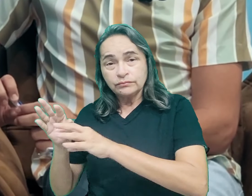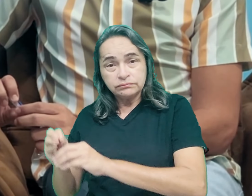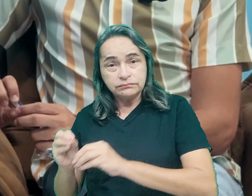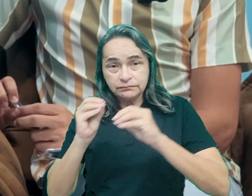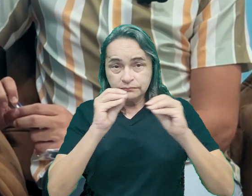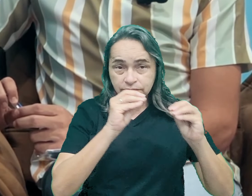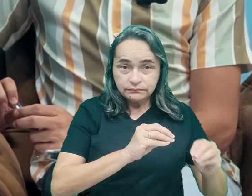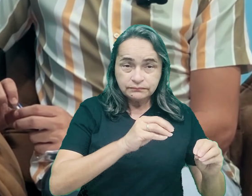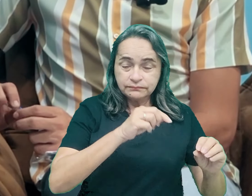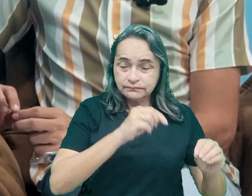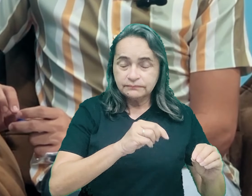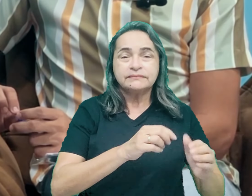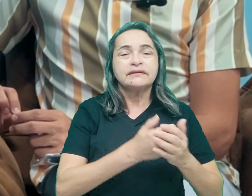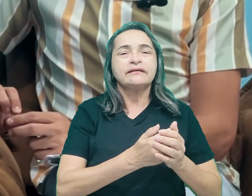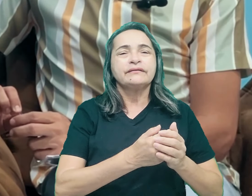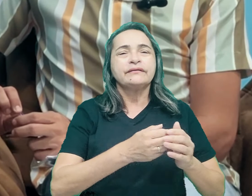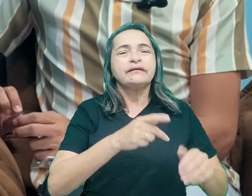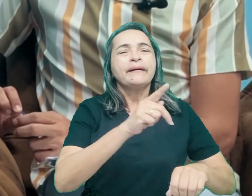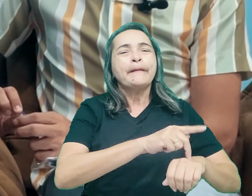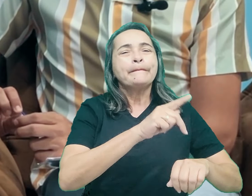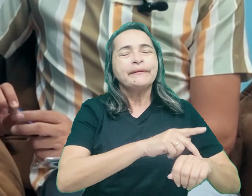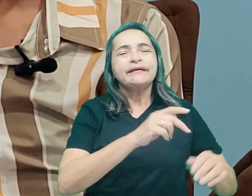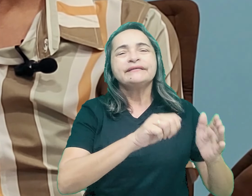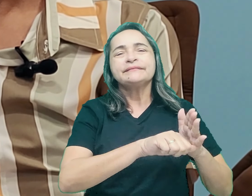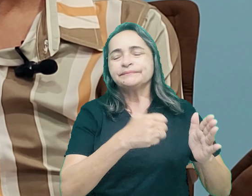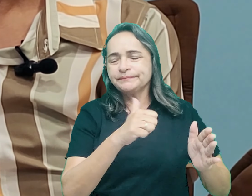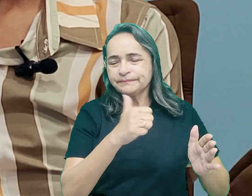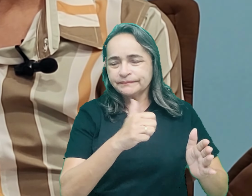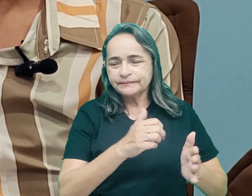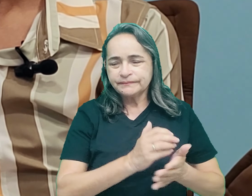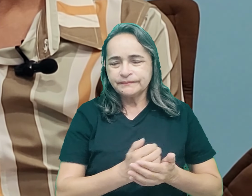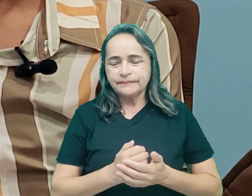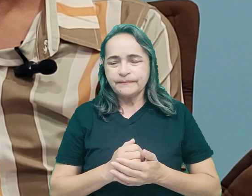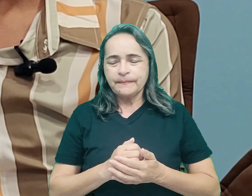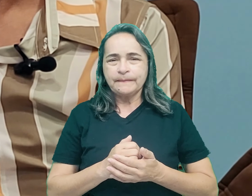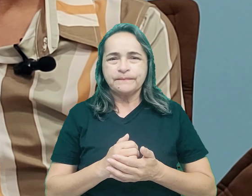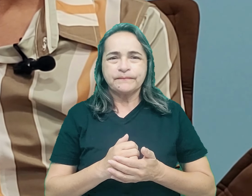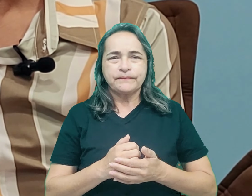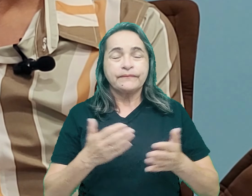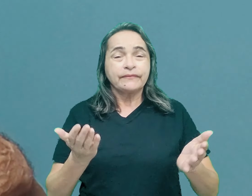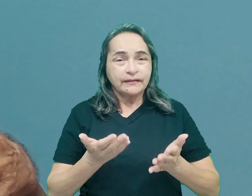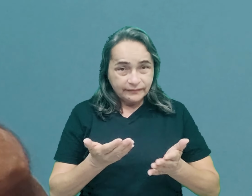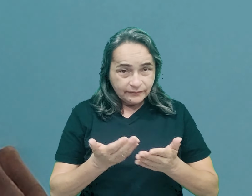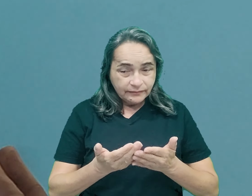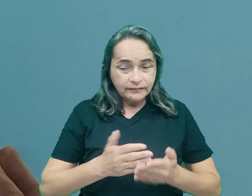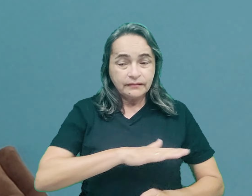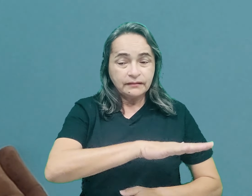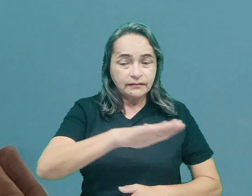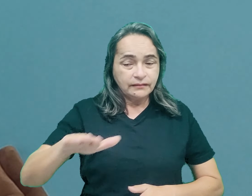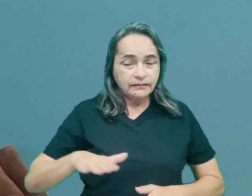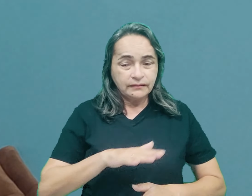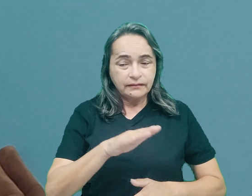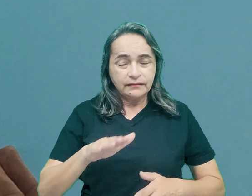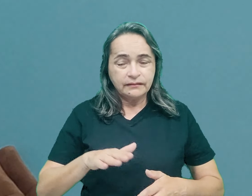colocada lá no local essa pedra fundamental. Claro, não tinha patamar, não tinha nada disso, tem esse espaço para que fosse